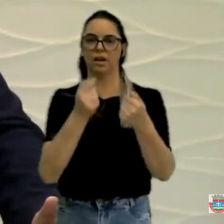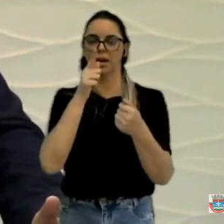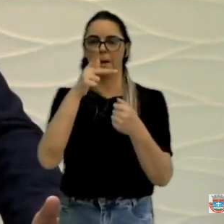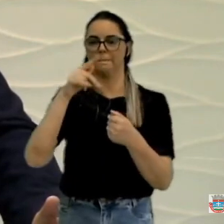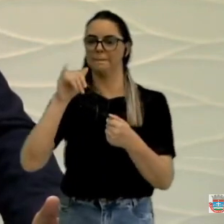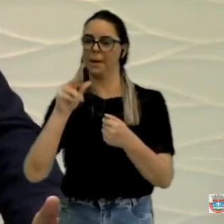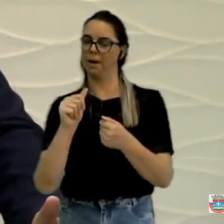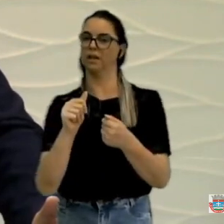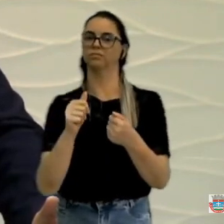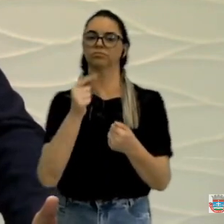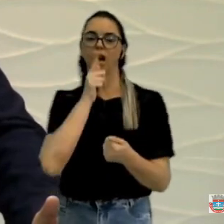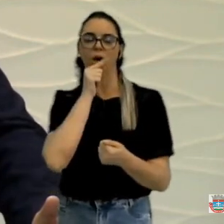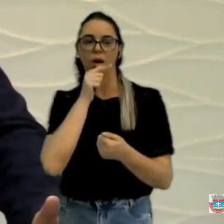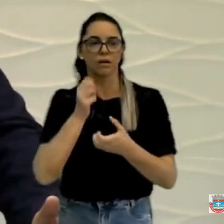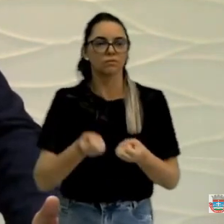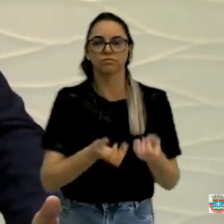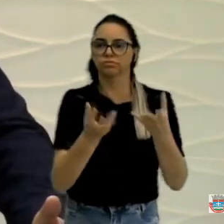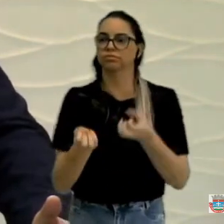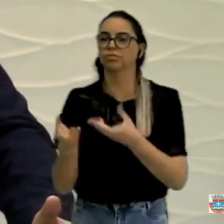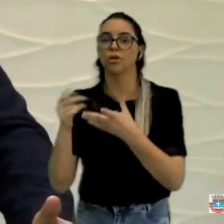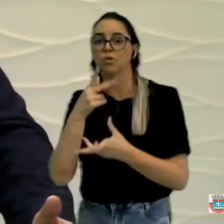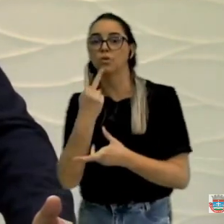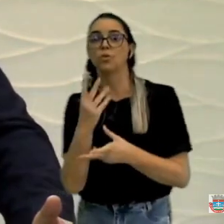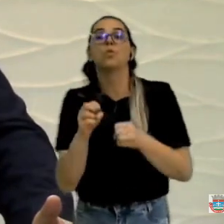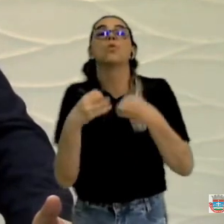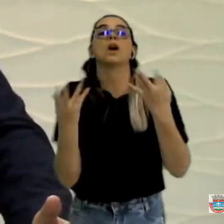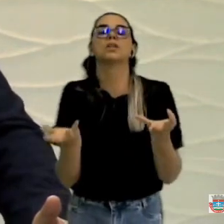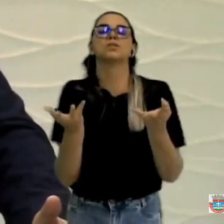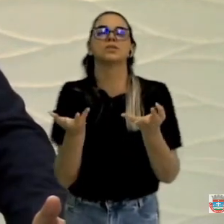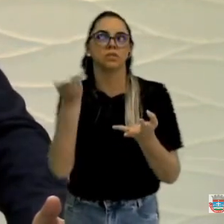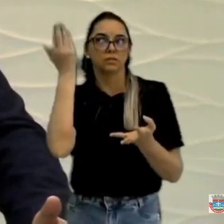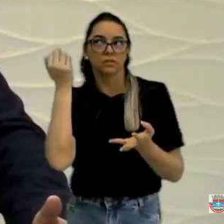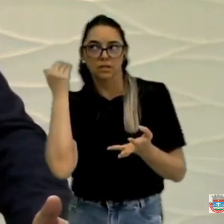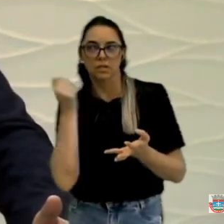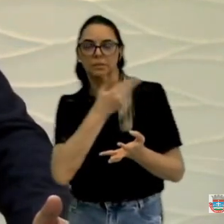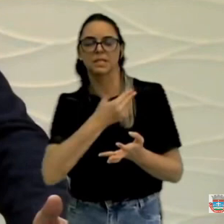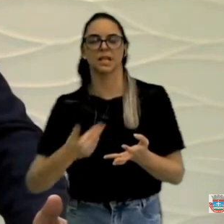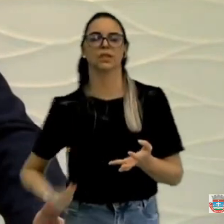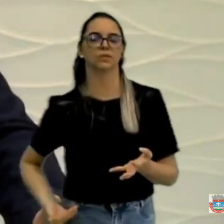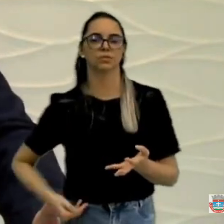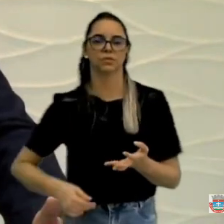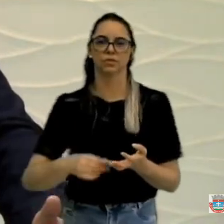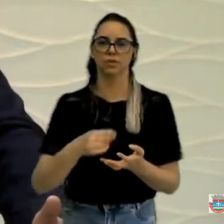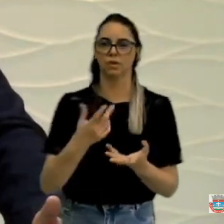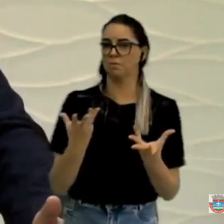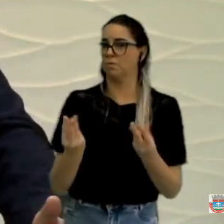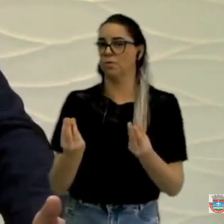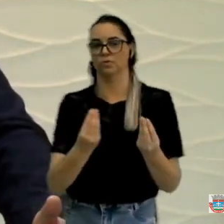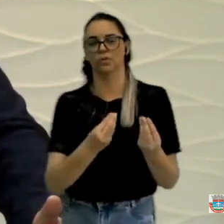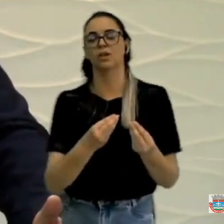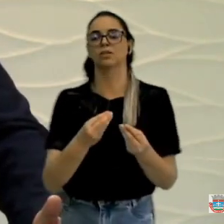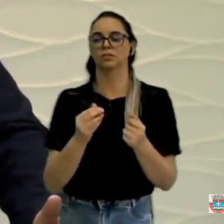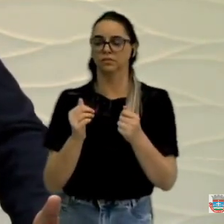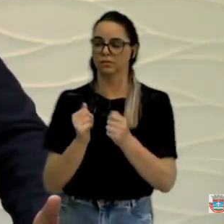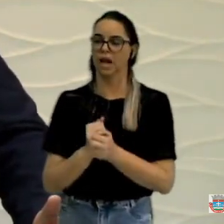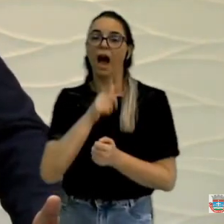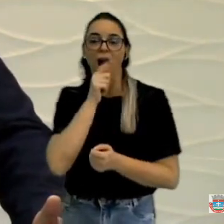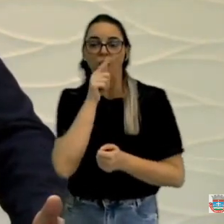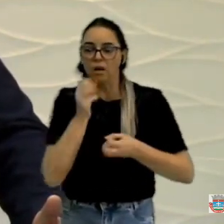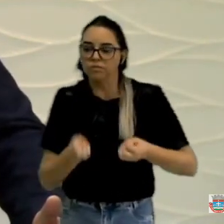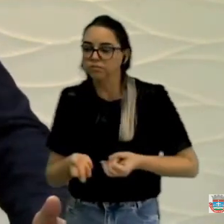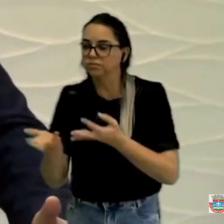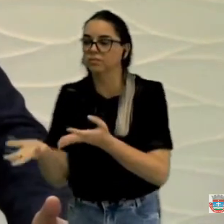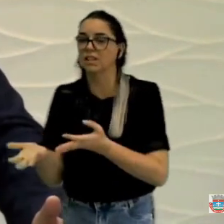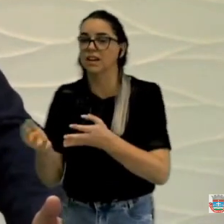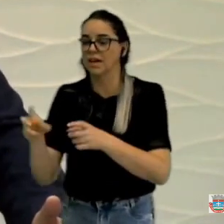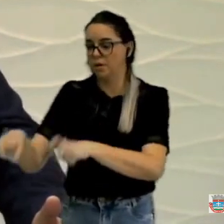gestão passada? Quantos vocês tinham? Nós temos 6 caminhões-pipas agregados oferecendo água para a zona rural. Monta uma comissão,